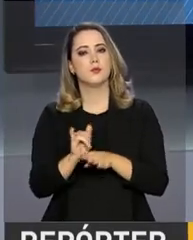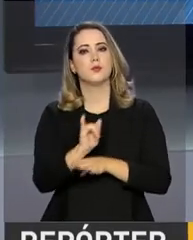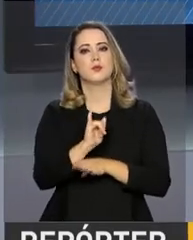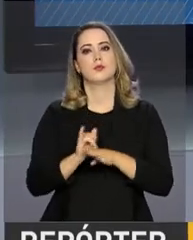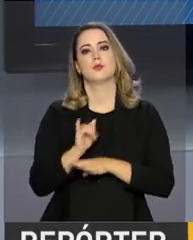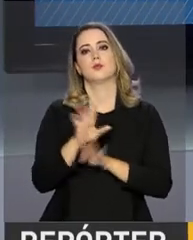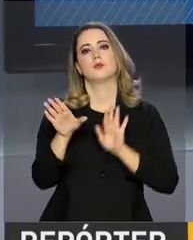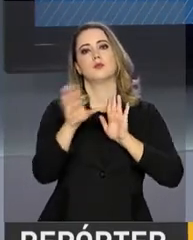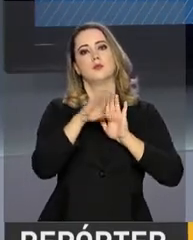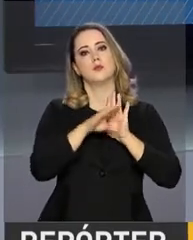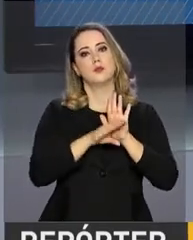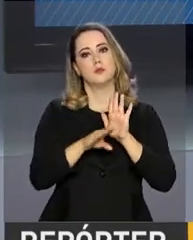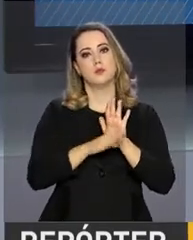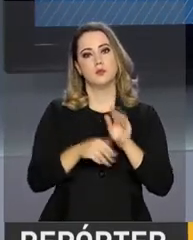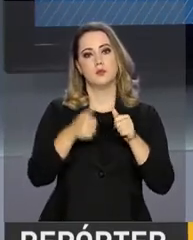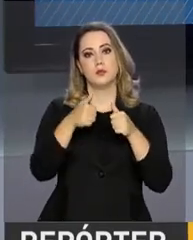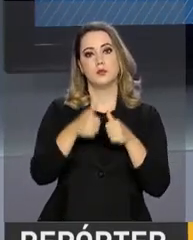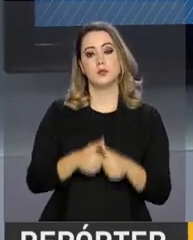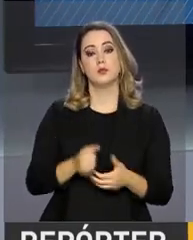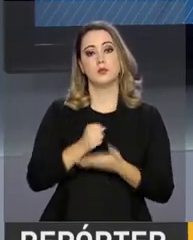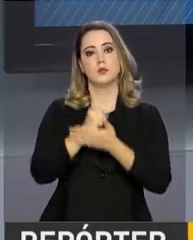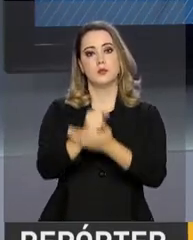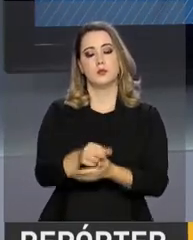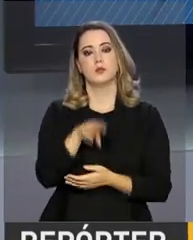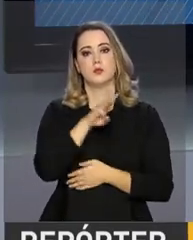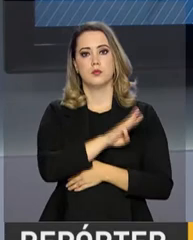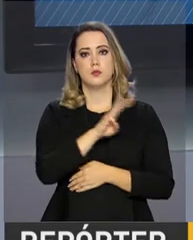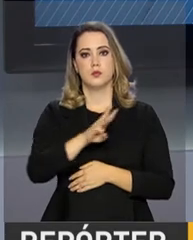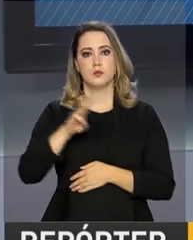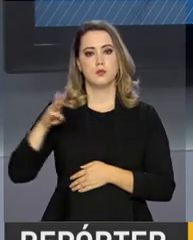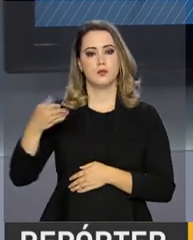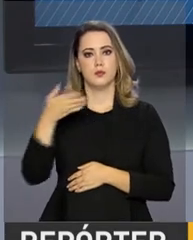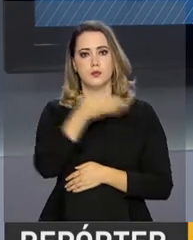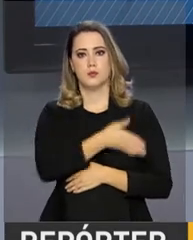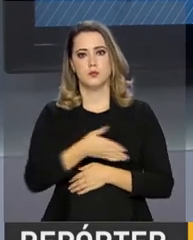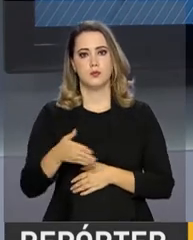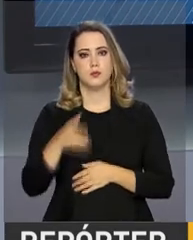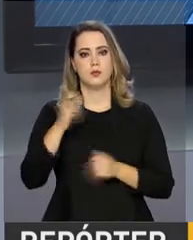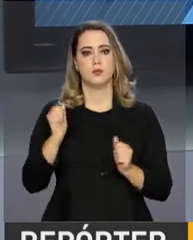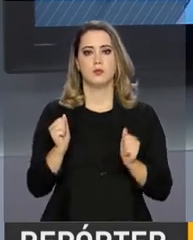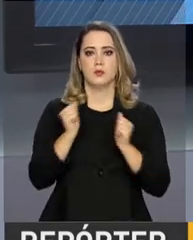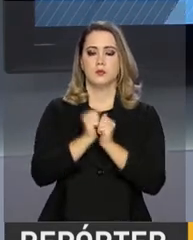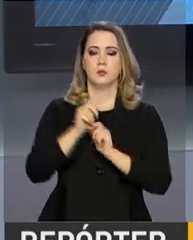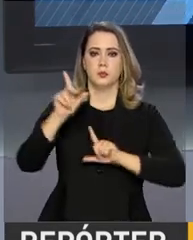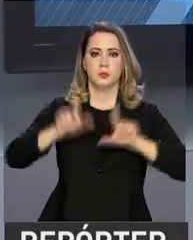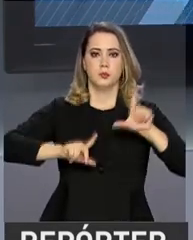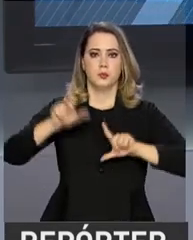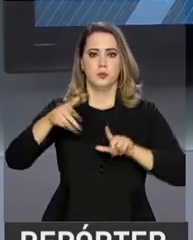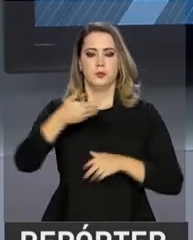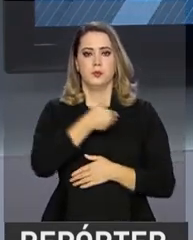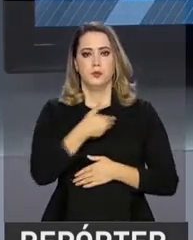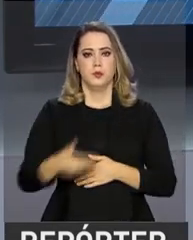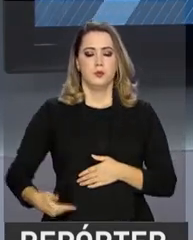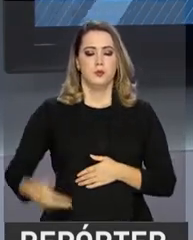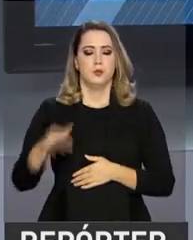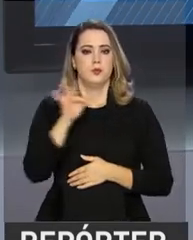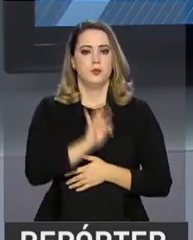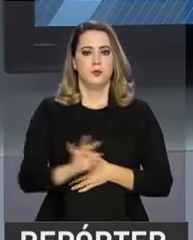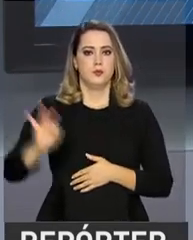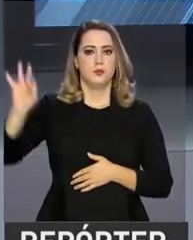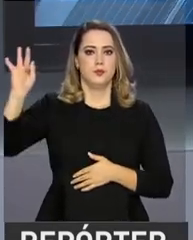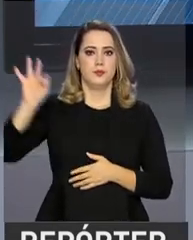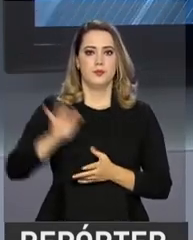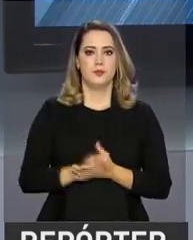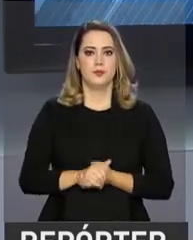reportagens no youtube e toda a nossa programação também está na página da nbr na internet continue aqui com a gente na nbr a tv